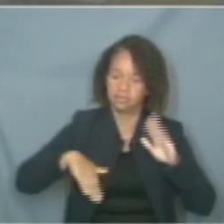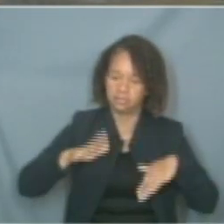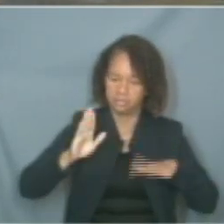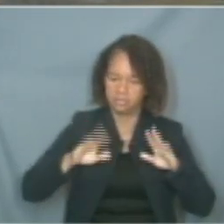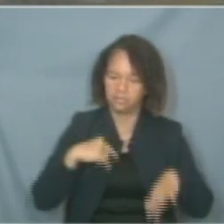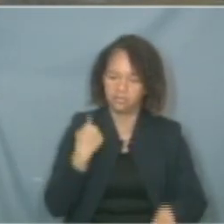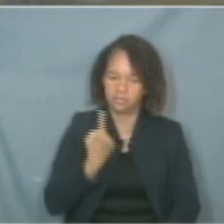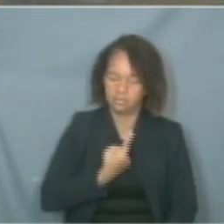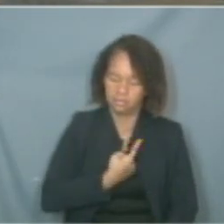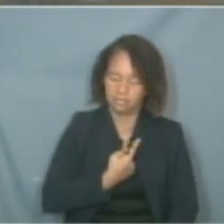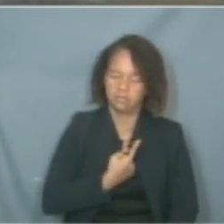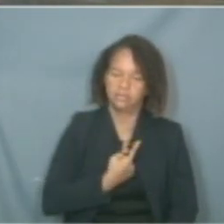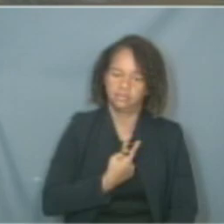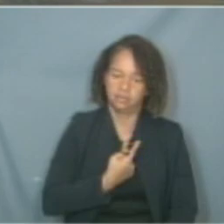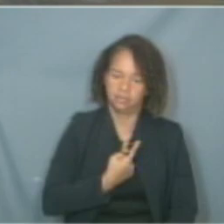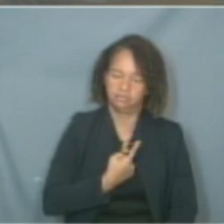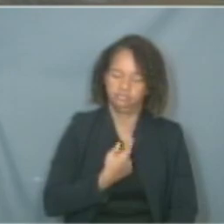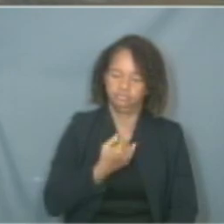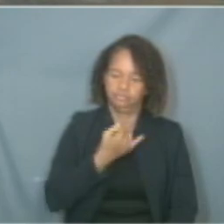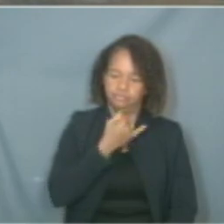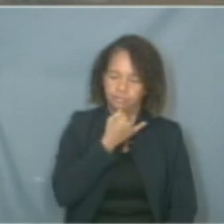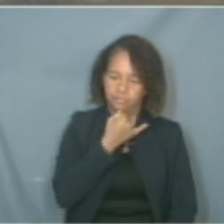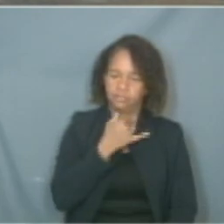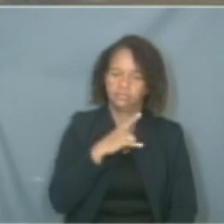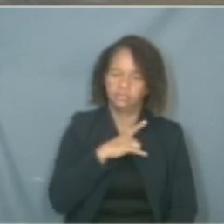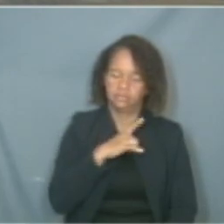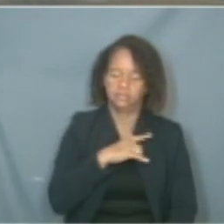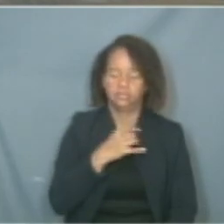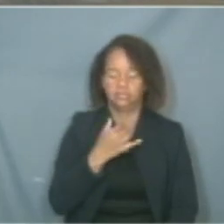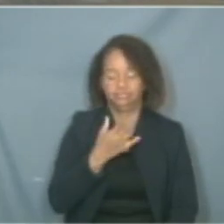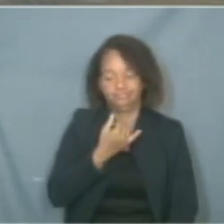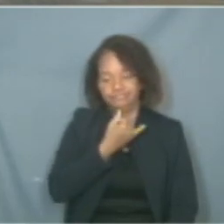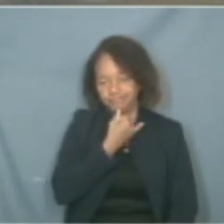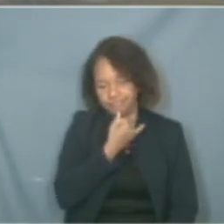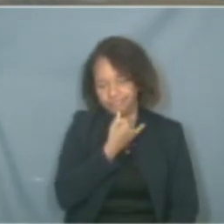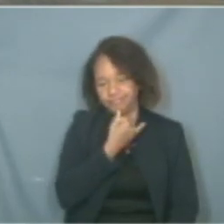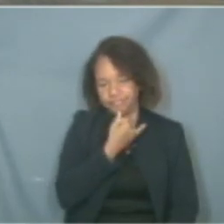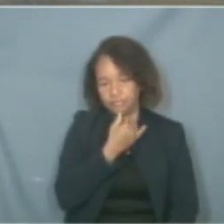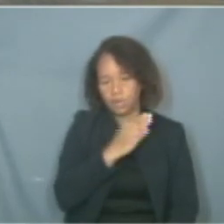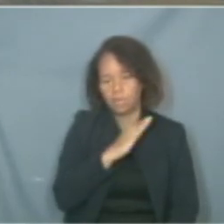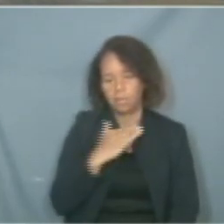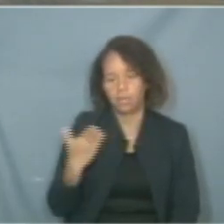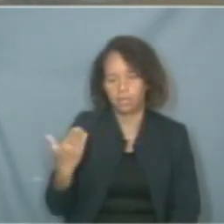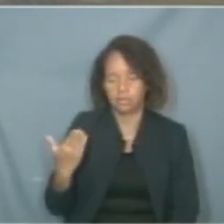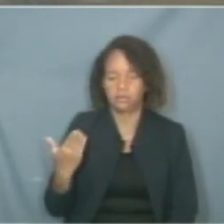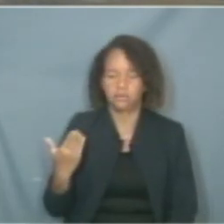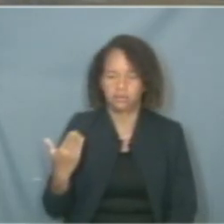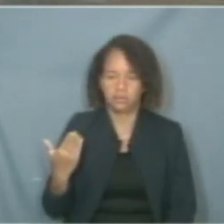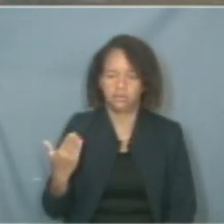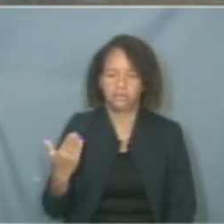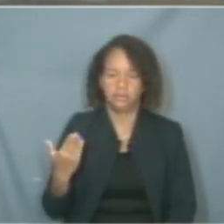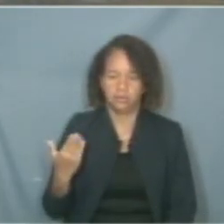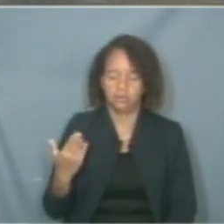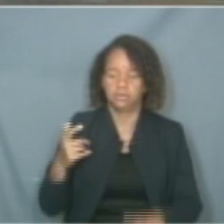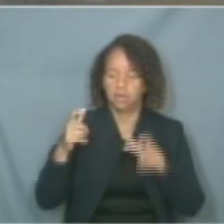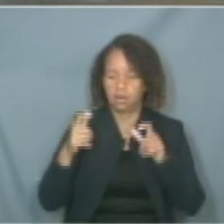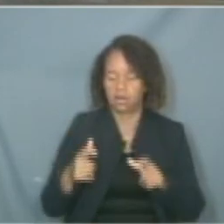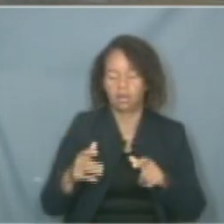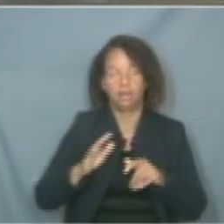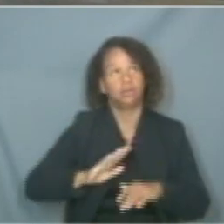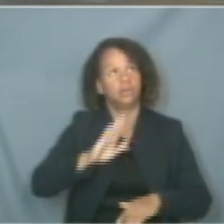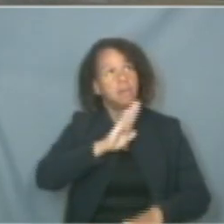a gente, infelizmente, tem de lamentar uma morte nas áreas de morro